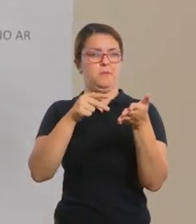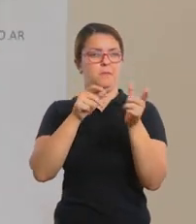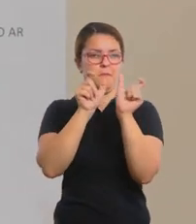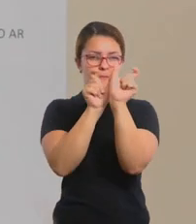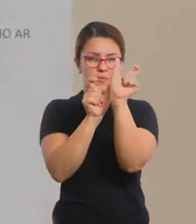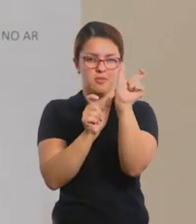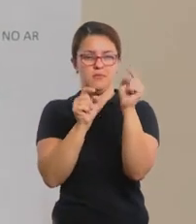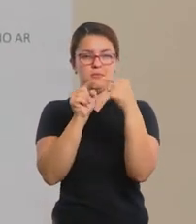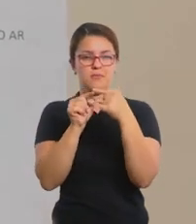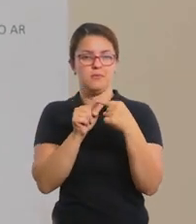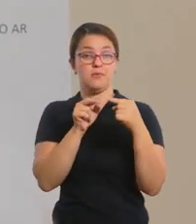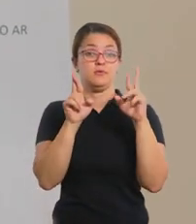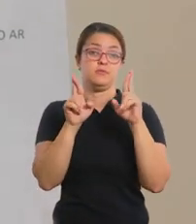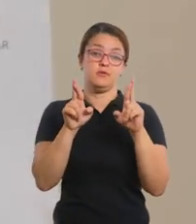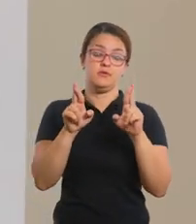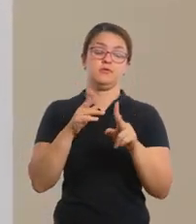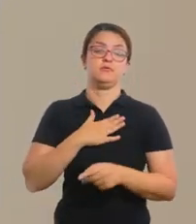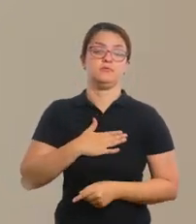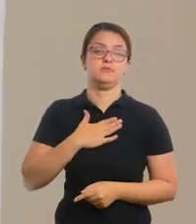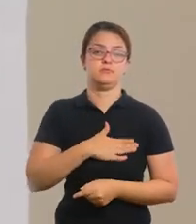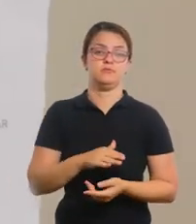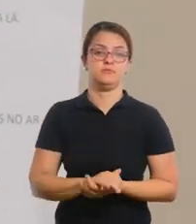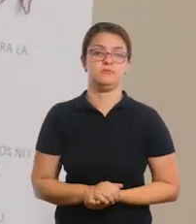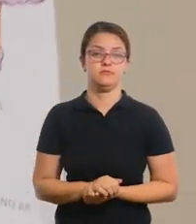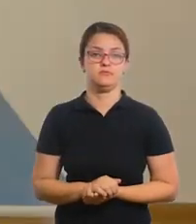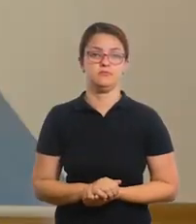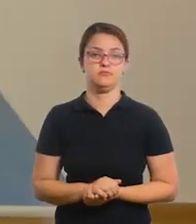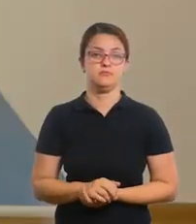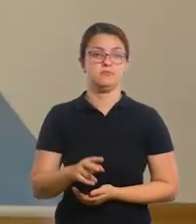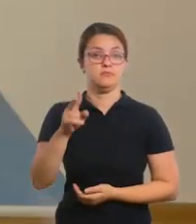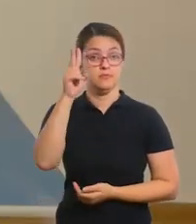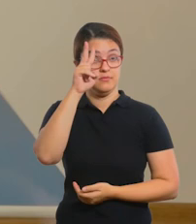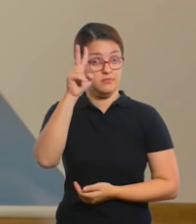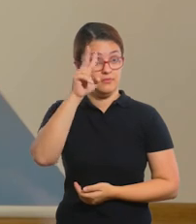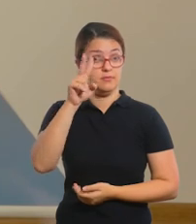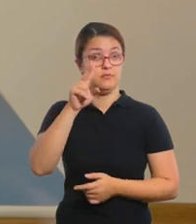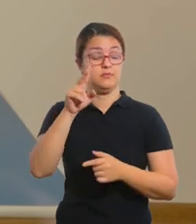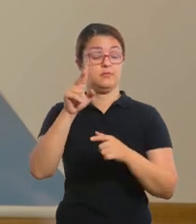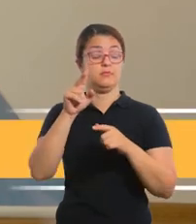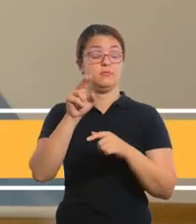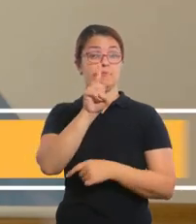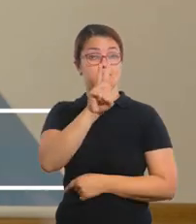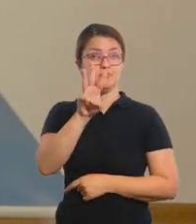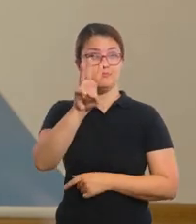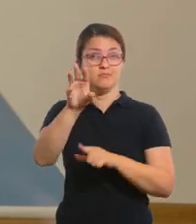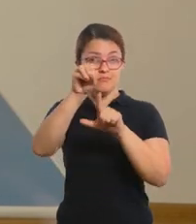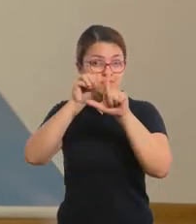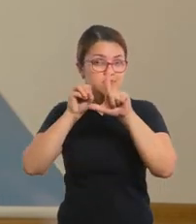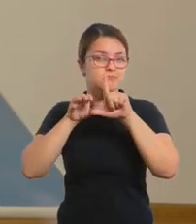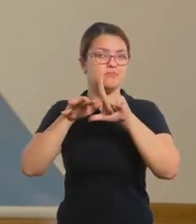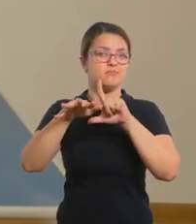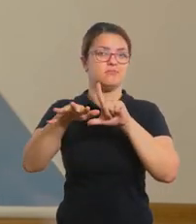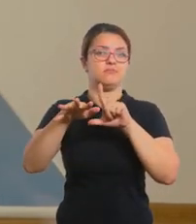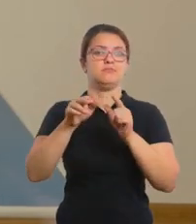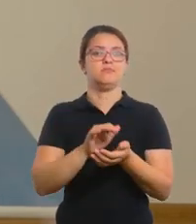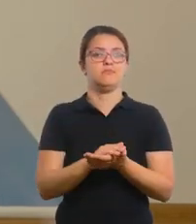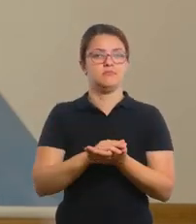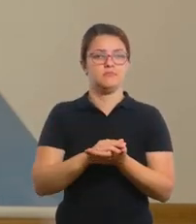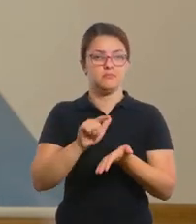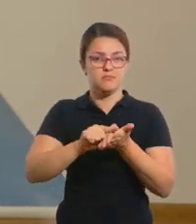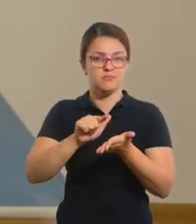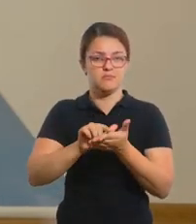leitura dela, a escrita, e eu espero que vocês tenham gostado. Não se esqueçam de compartilhar com os amigos,